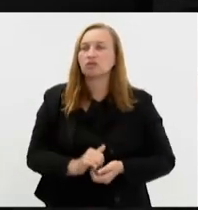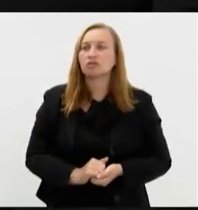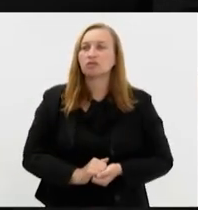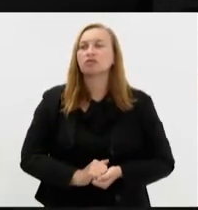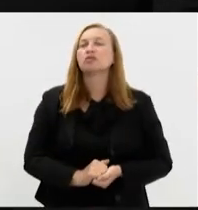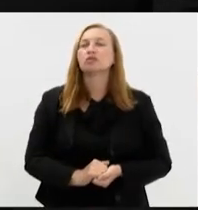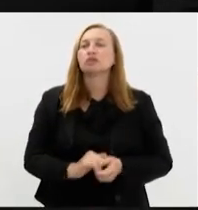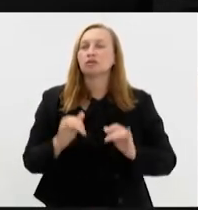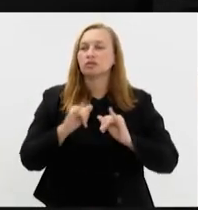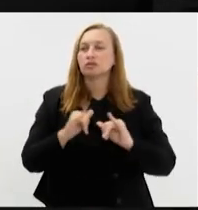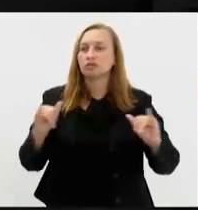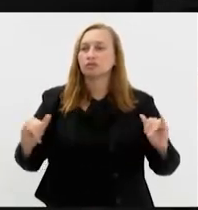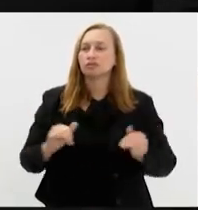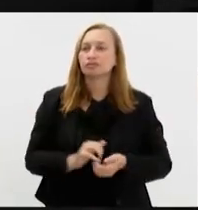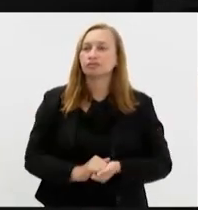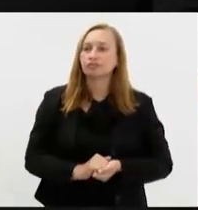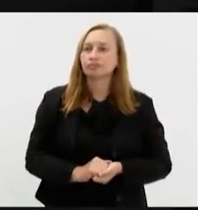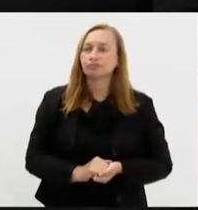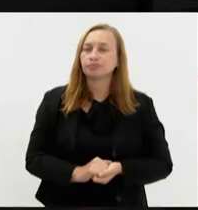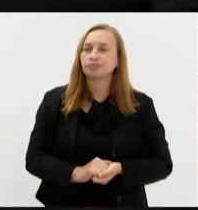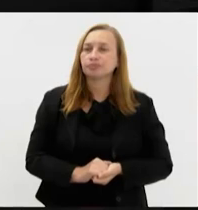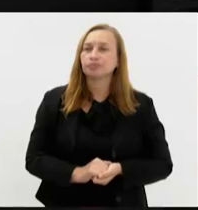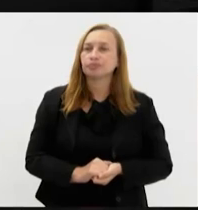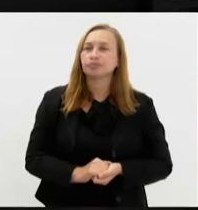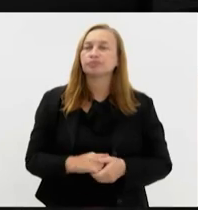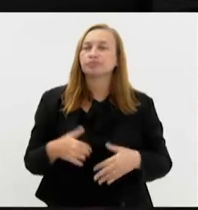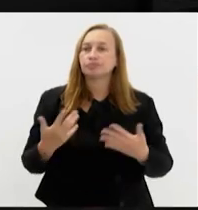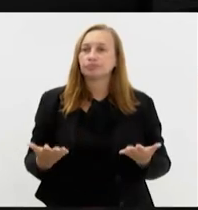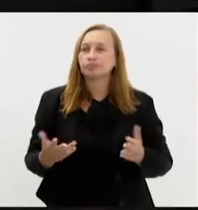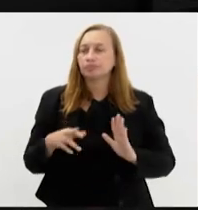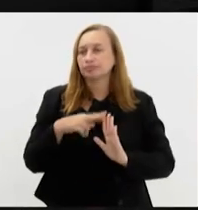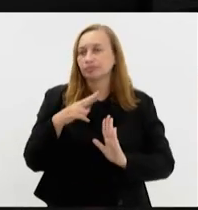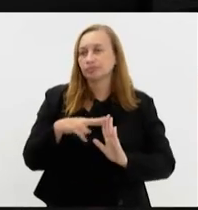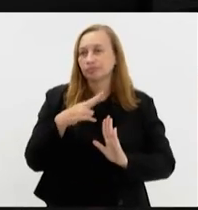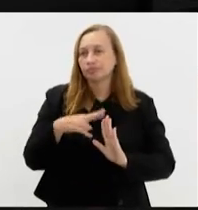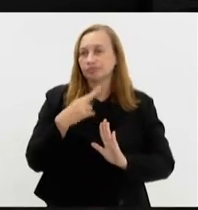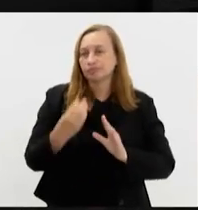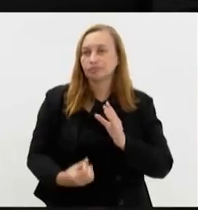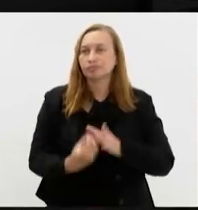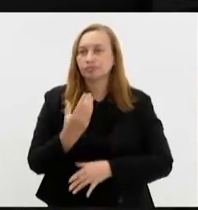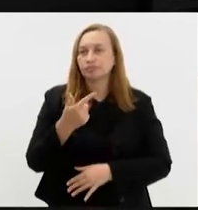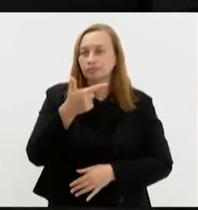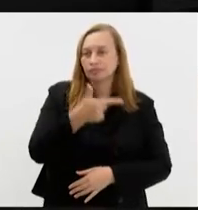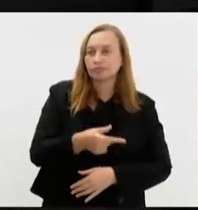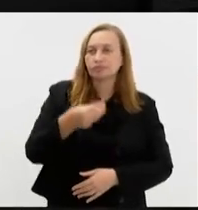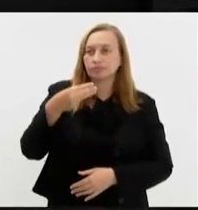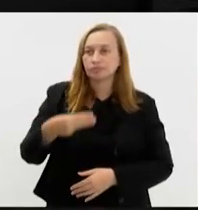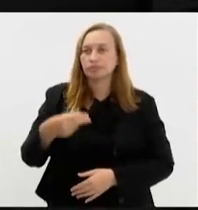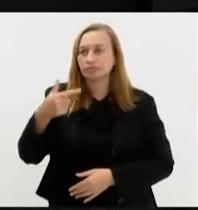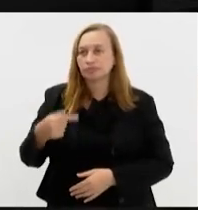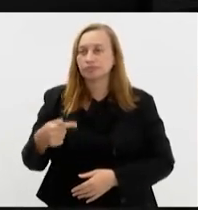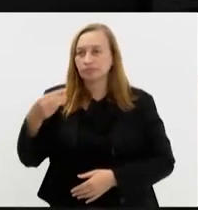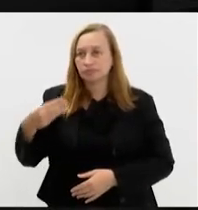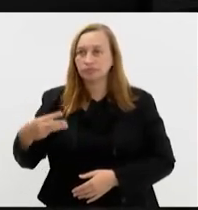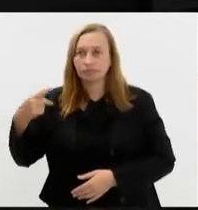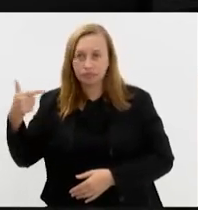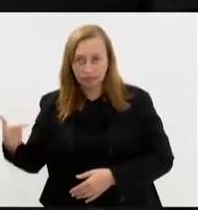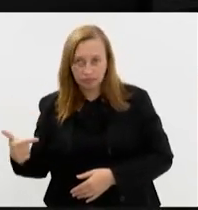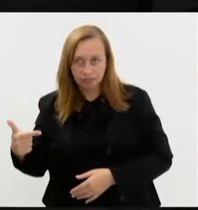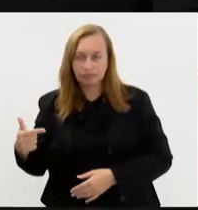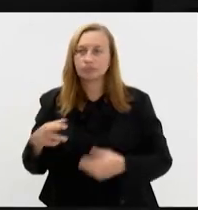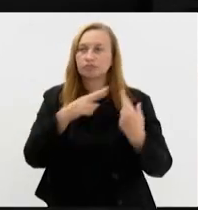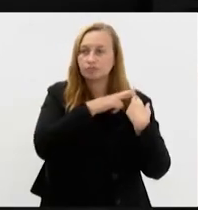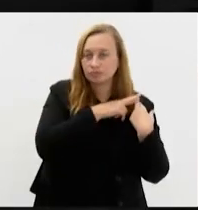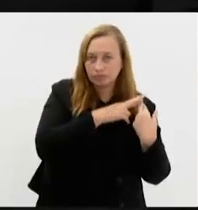notificação então esses meios aqui estabelecidos pela resolução 23732 com responsabilização